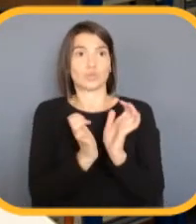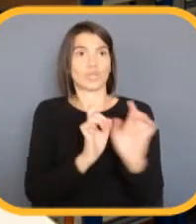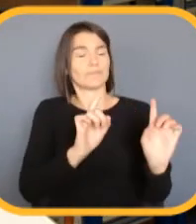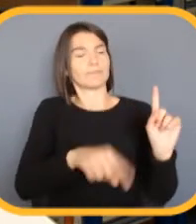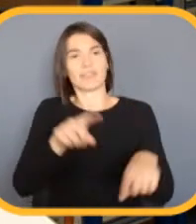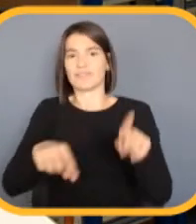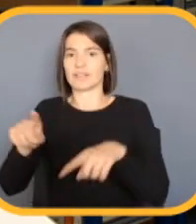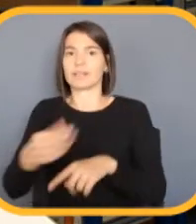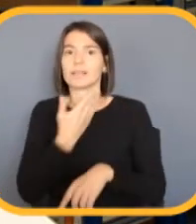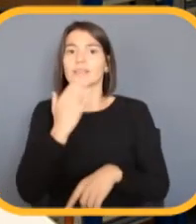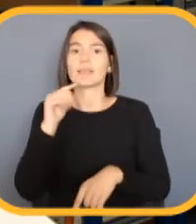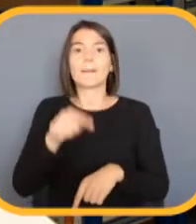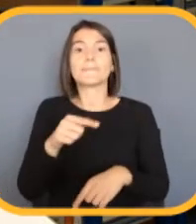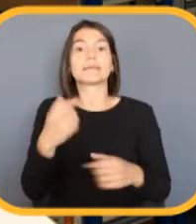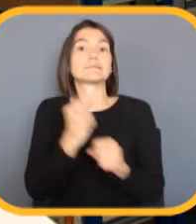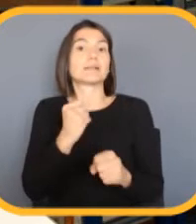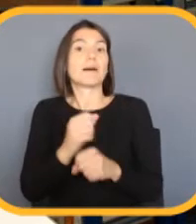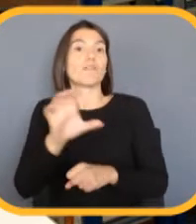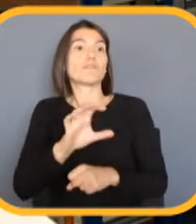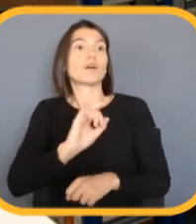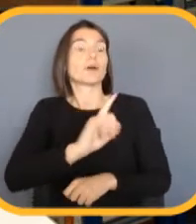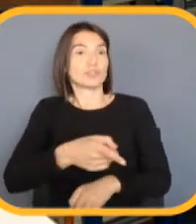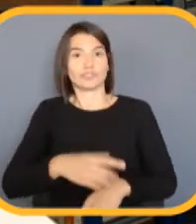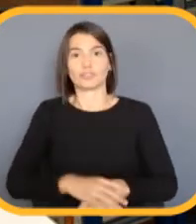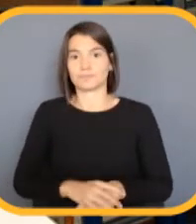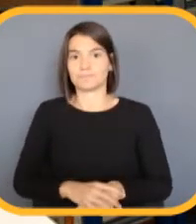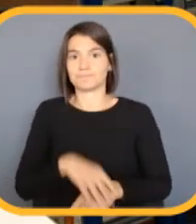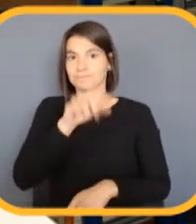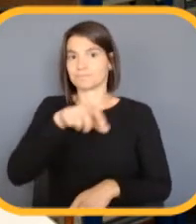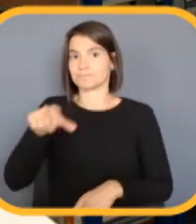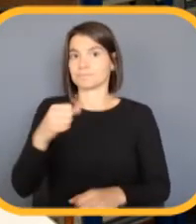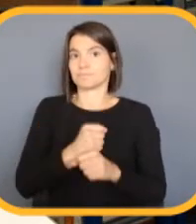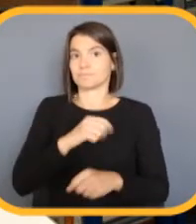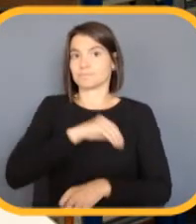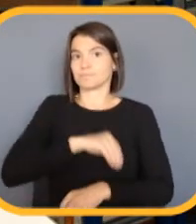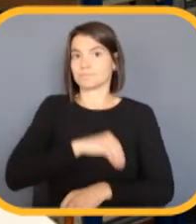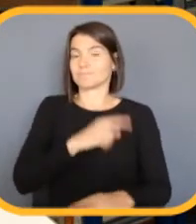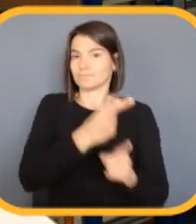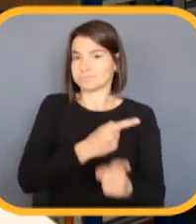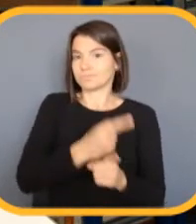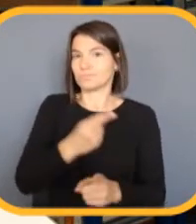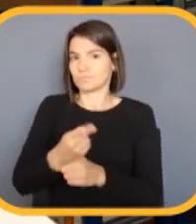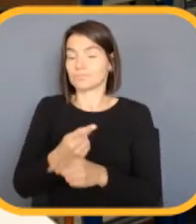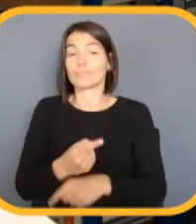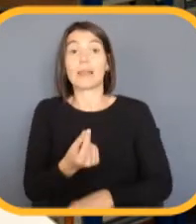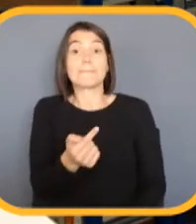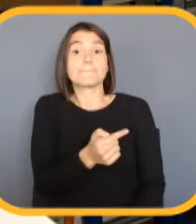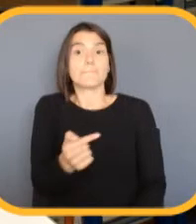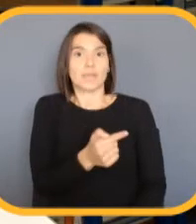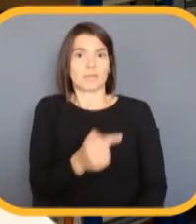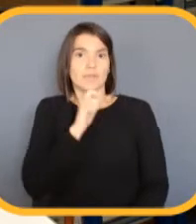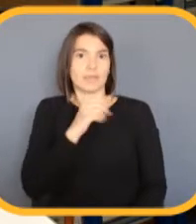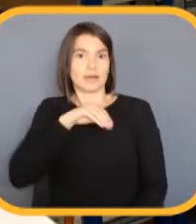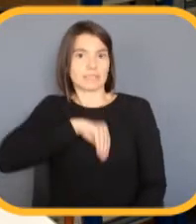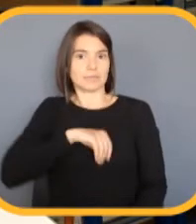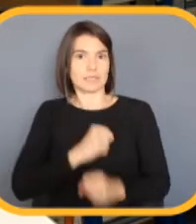diferem, de acordo com a modalidade do vínculo laboral. No caso dos trabalhadores com remuneração fixa, há o valor mínimo que